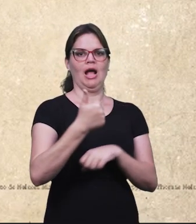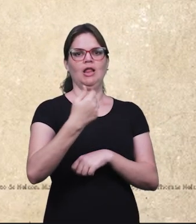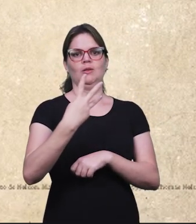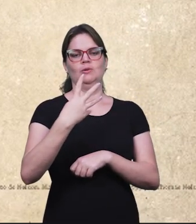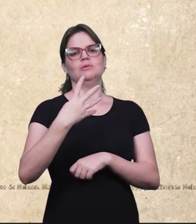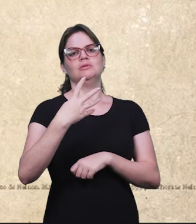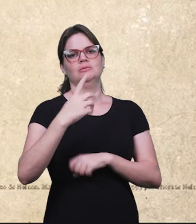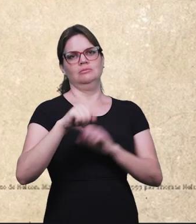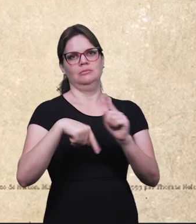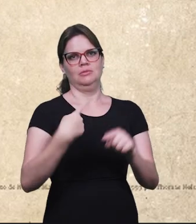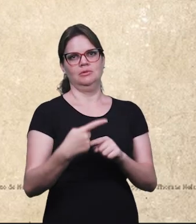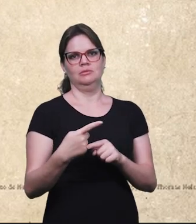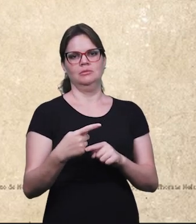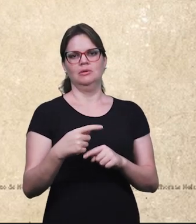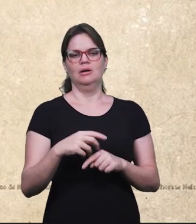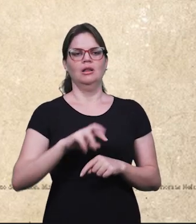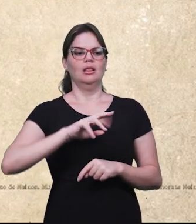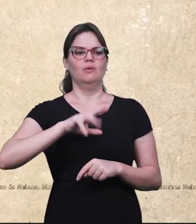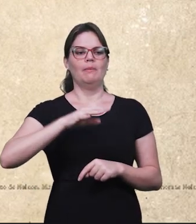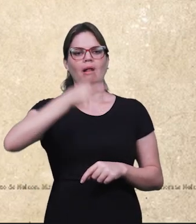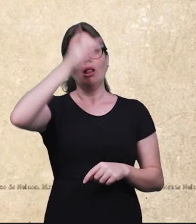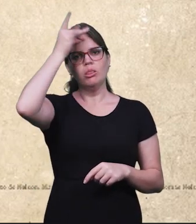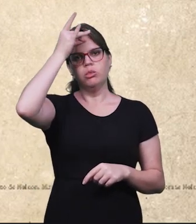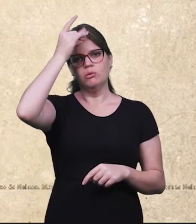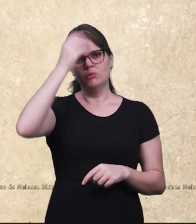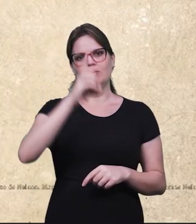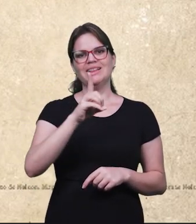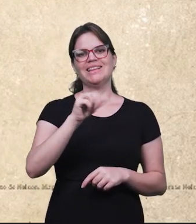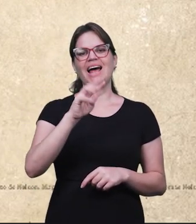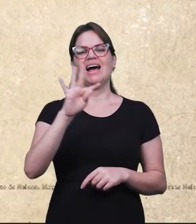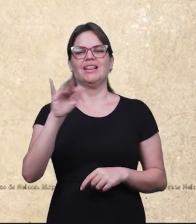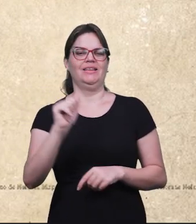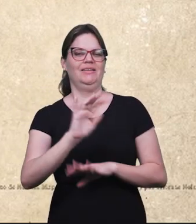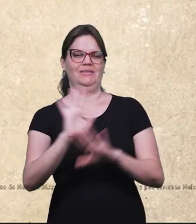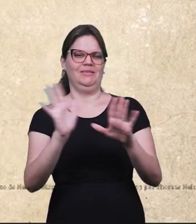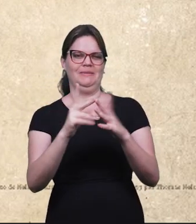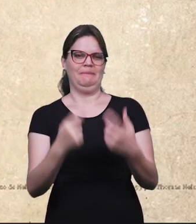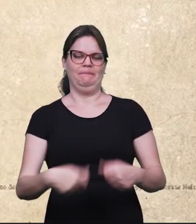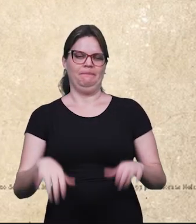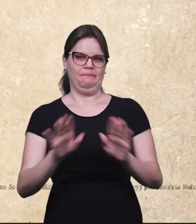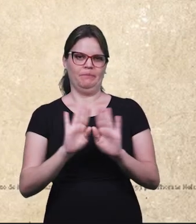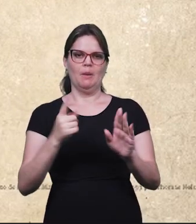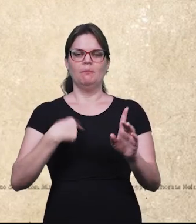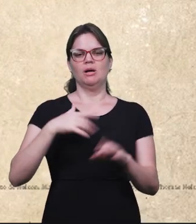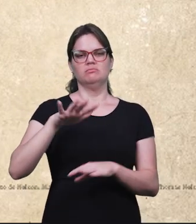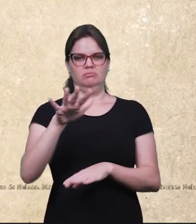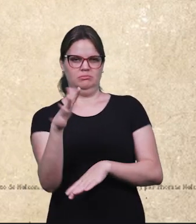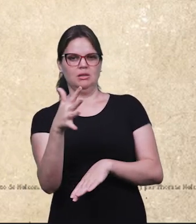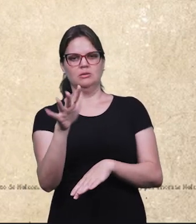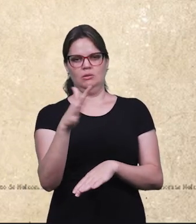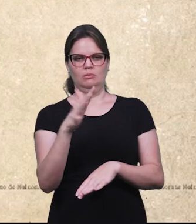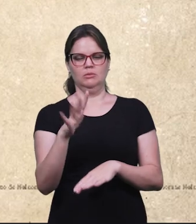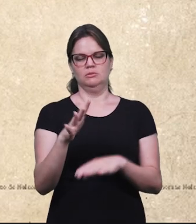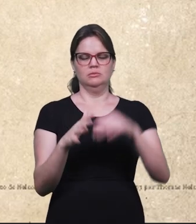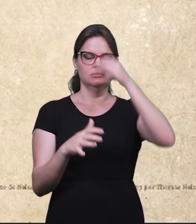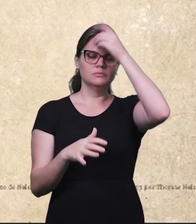sobre isso, ninguém vai taxar datas aqui, porque essas datas, historicamente, elas são